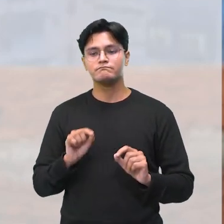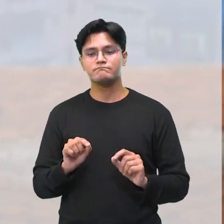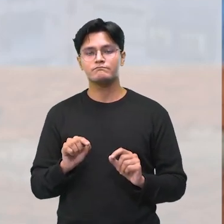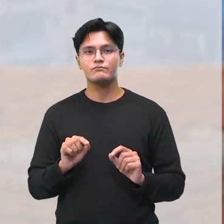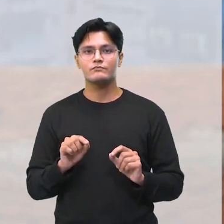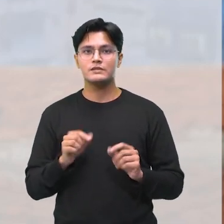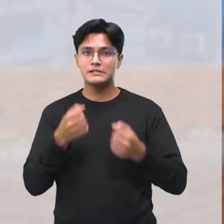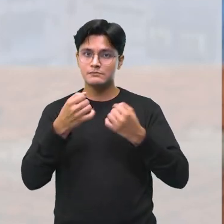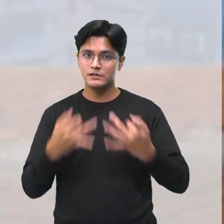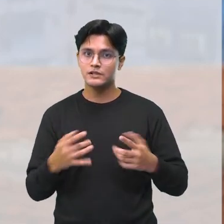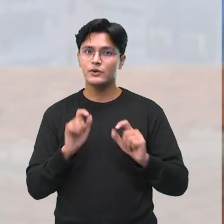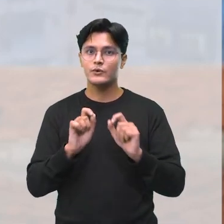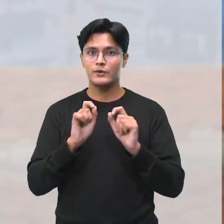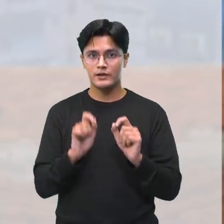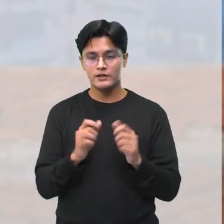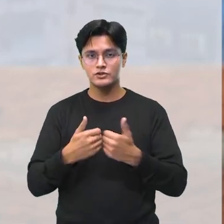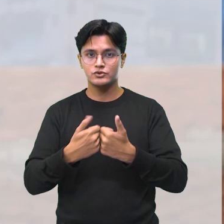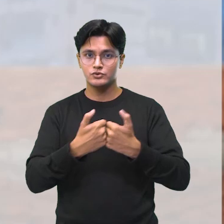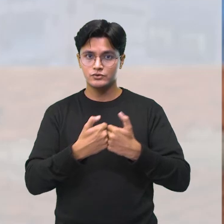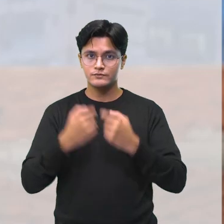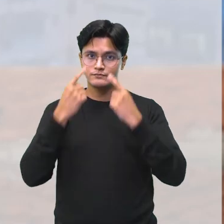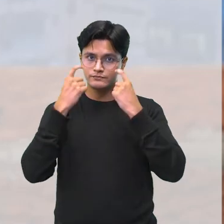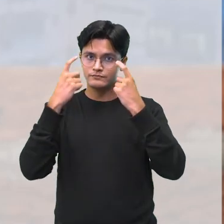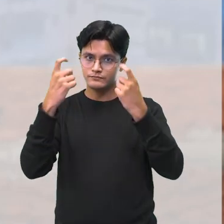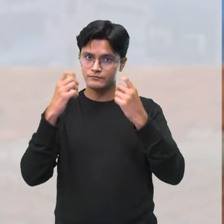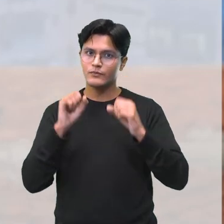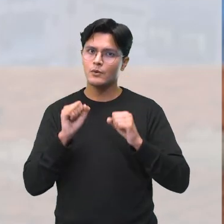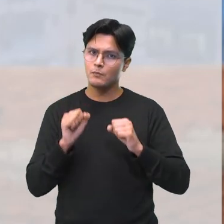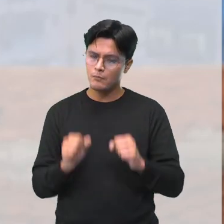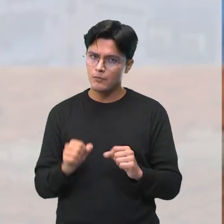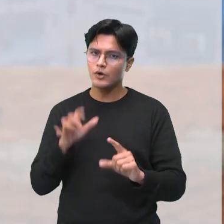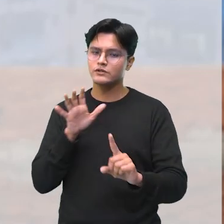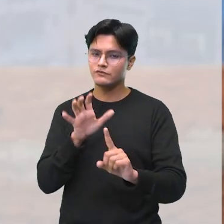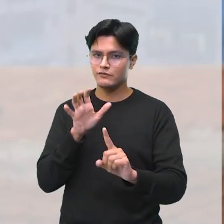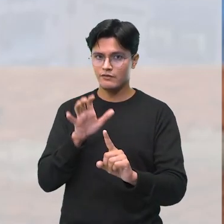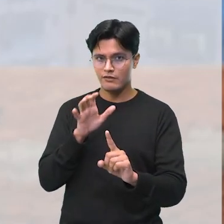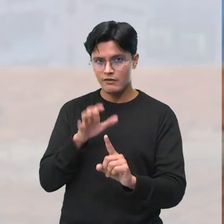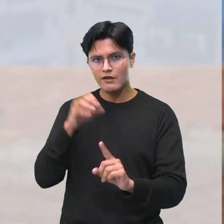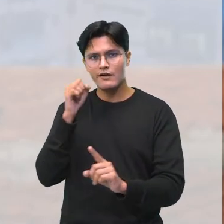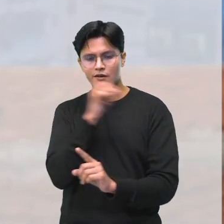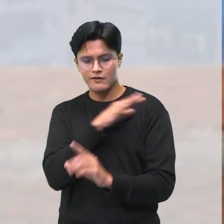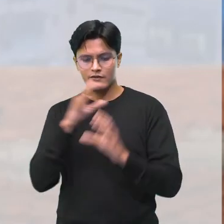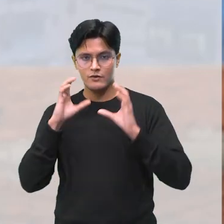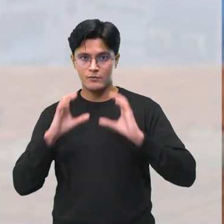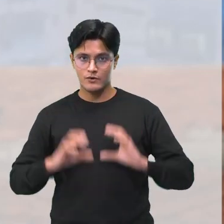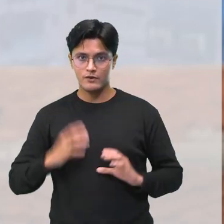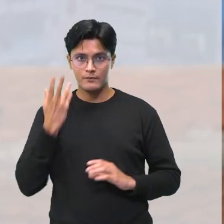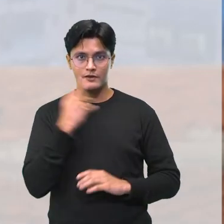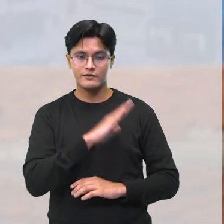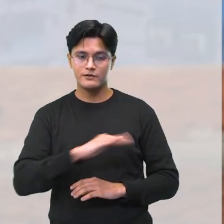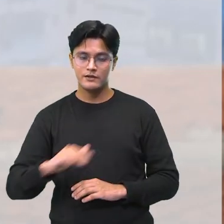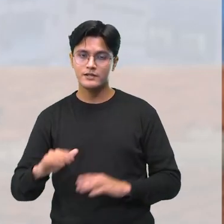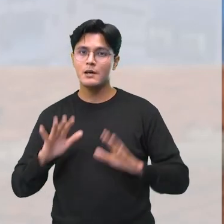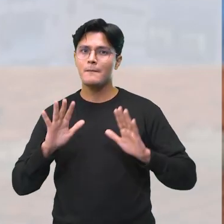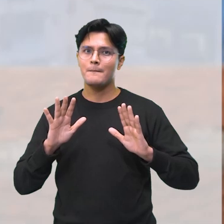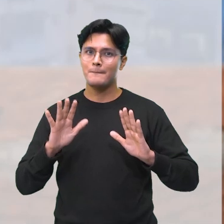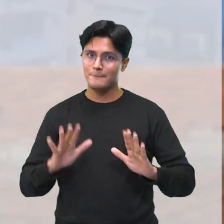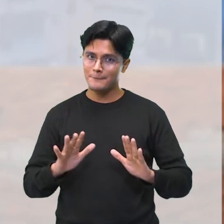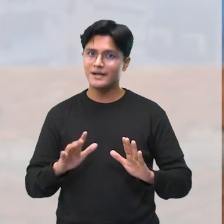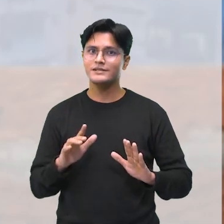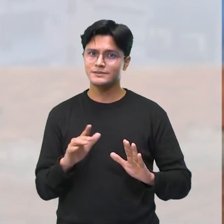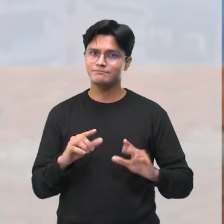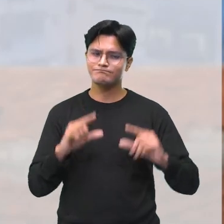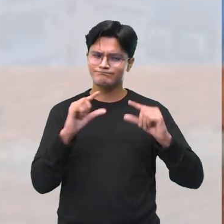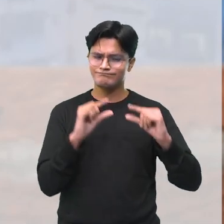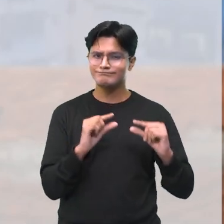sentimentos agressivos. Mas esses efeitos, eles são quase sempre bastante pequenos, né? Isso não significa que